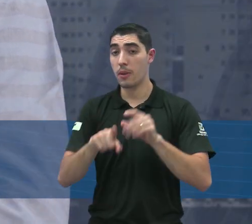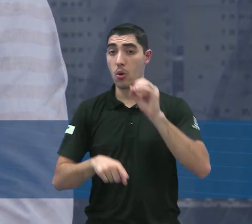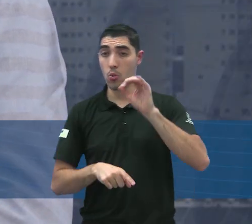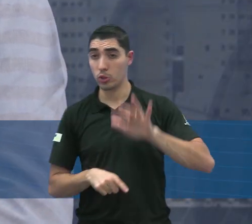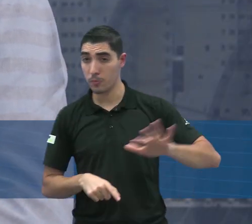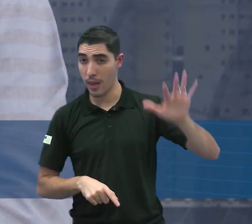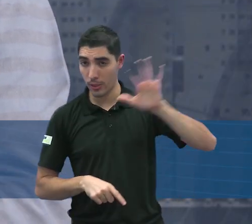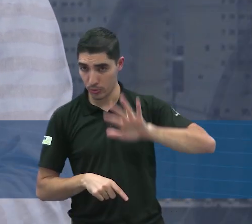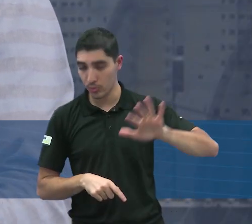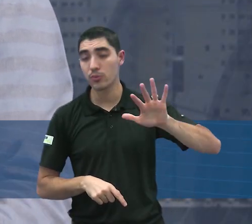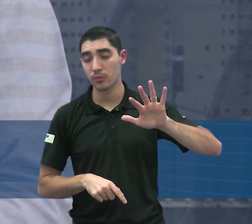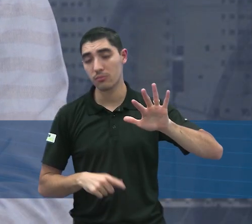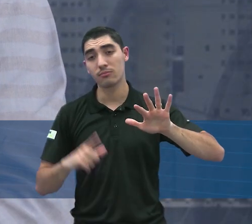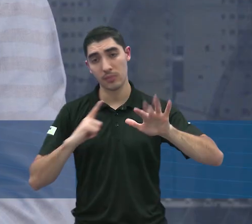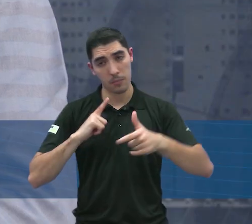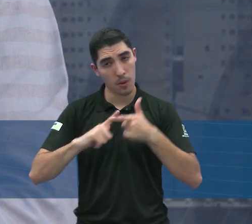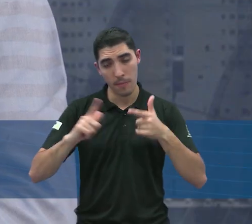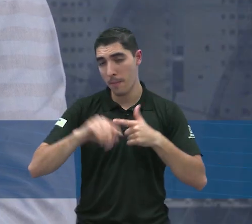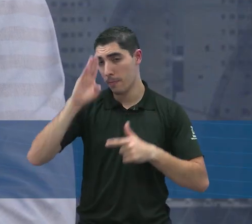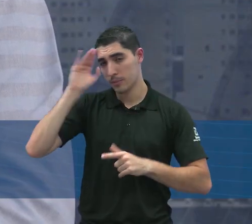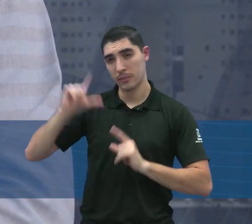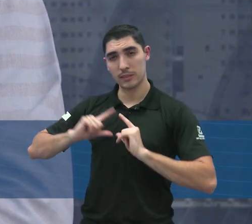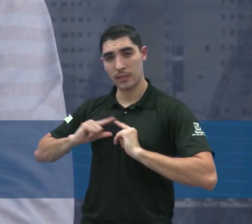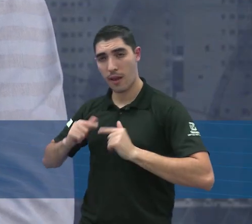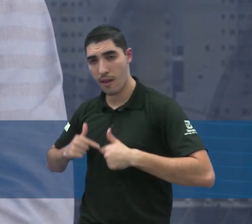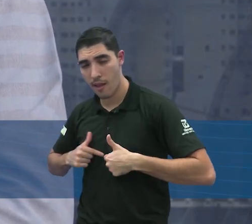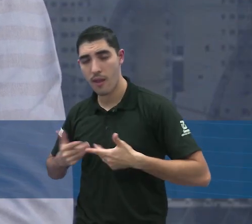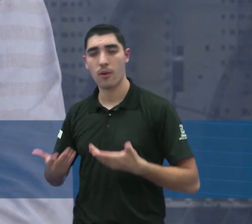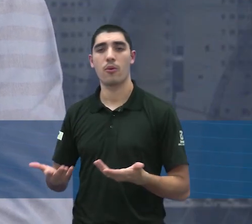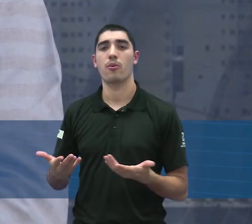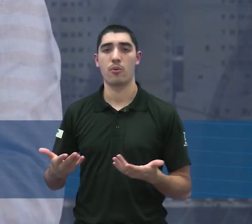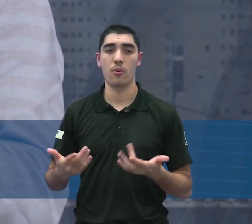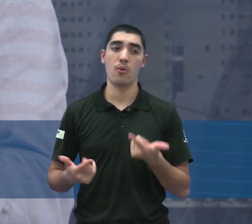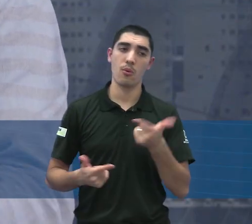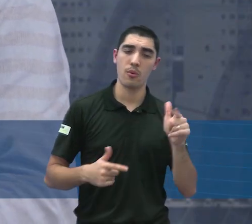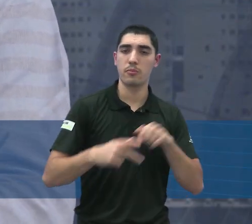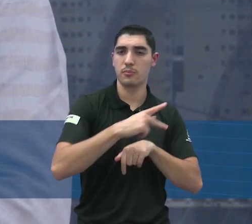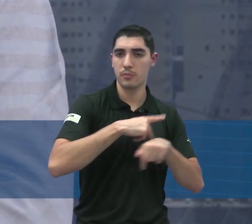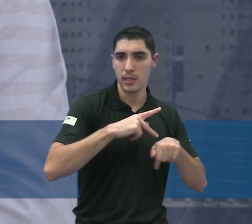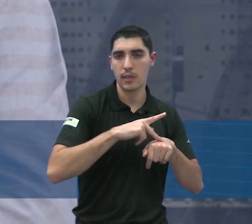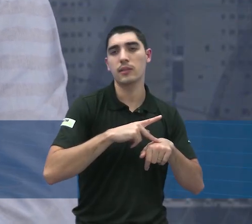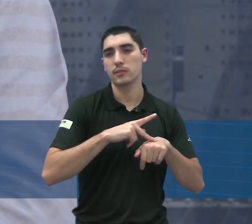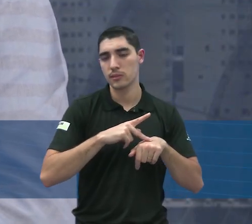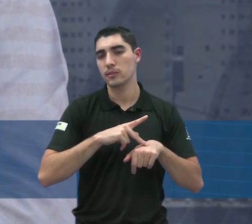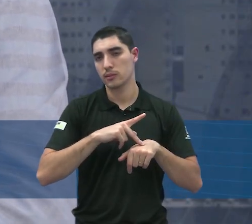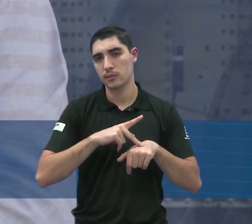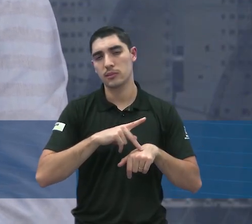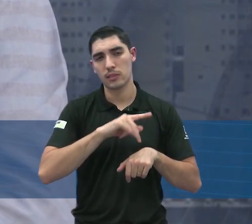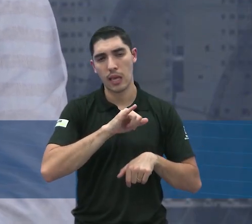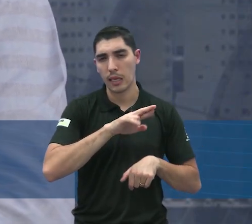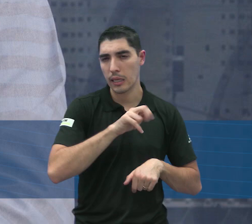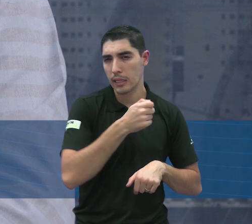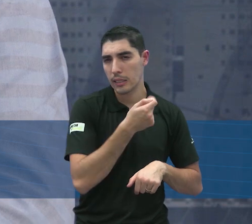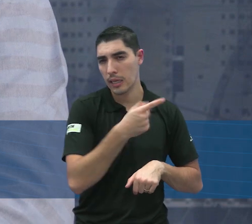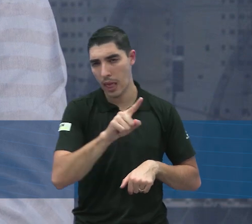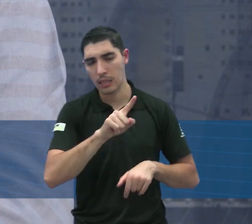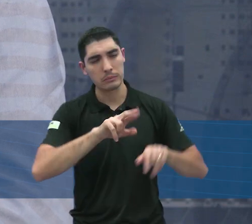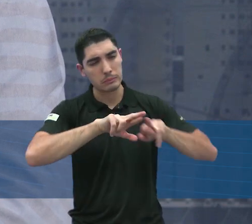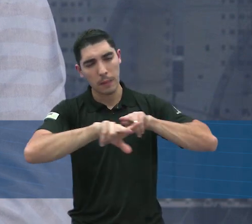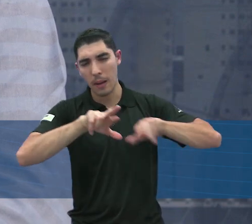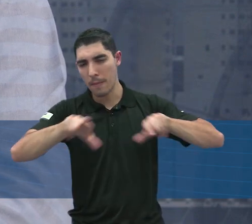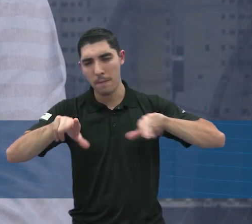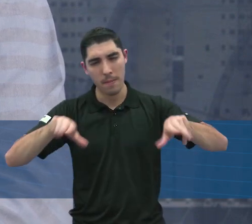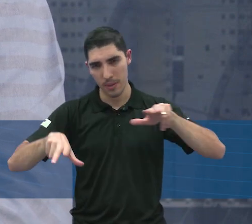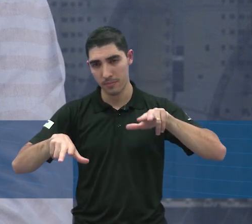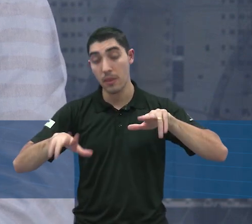envolvendo com Israel, ou também, por exemplo, com o Irã e os seus vizinhos. Mas o Brasil se destaca